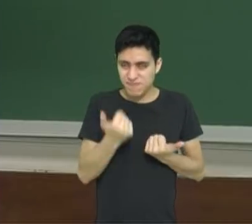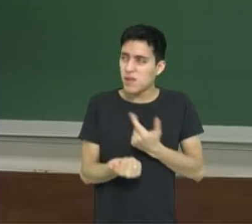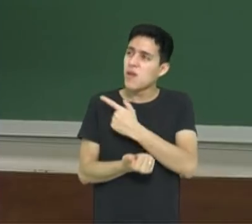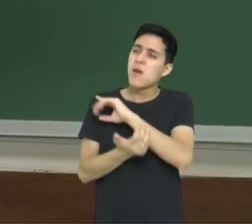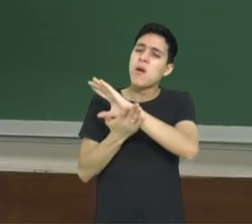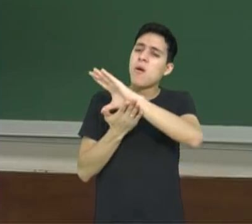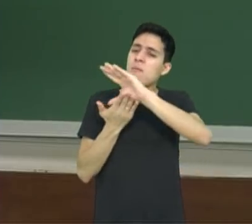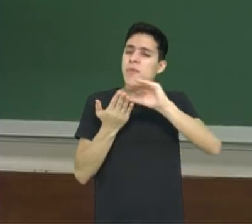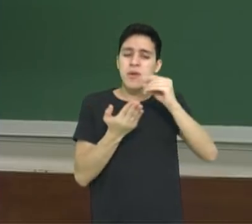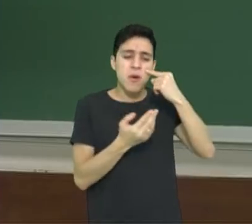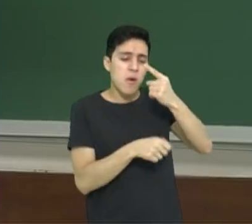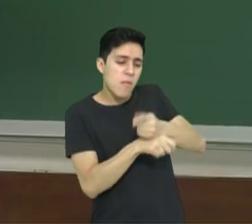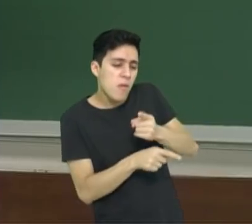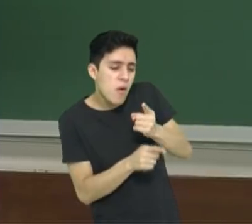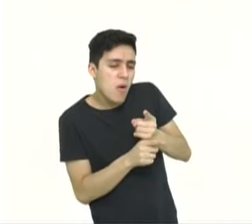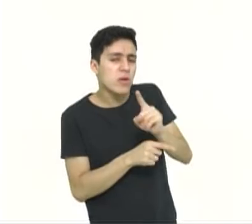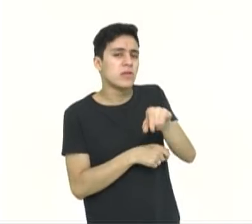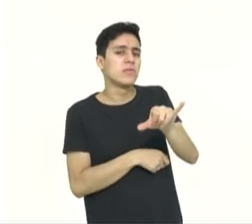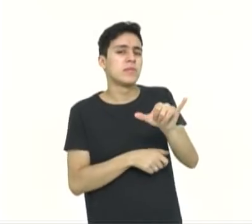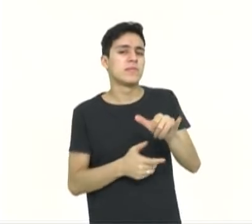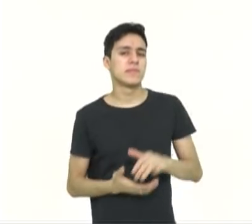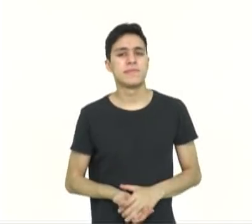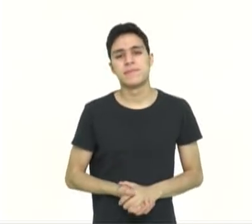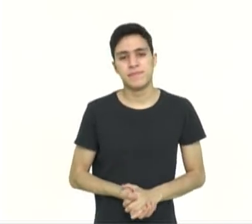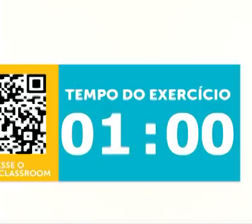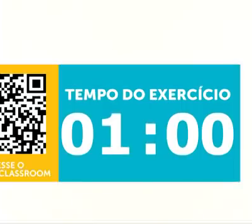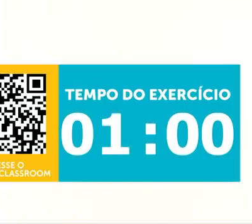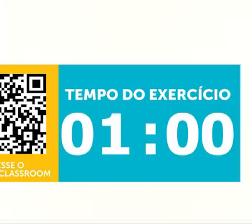como que determina o y daí.